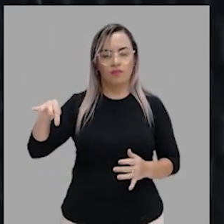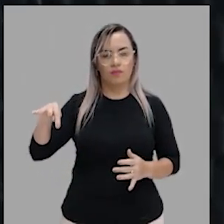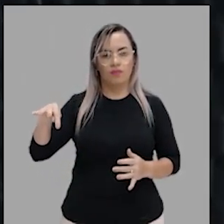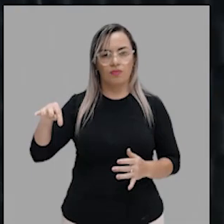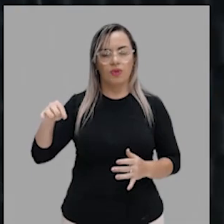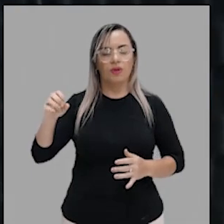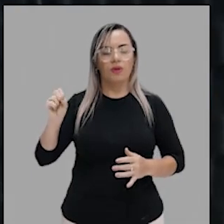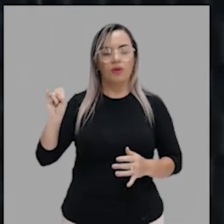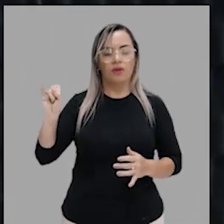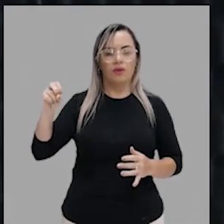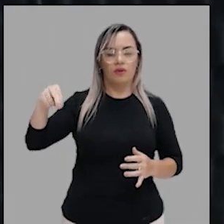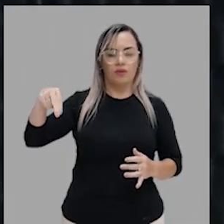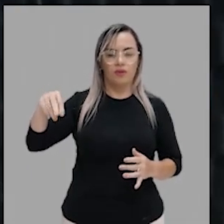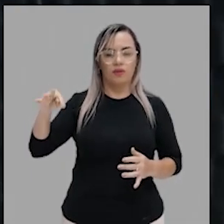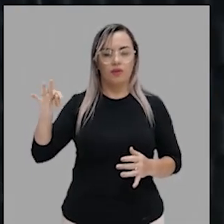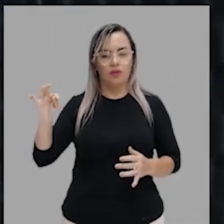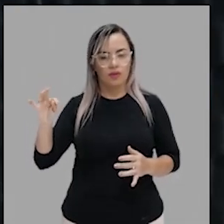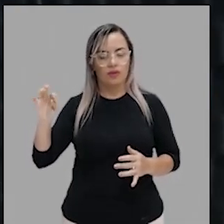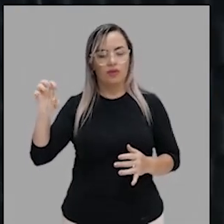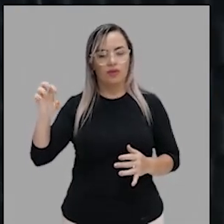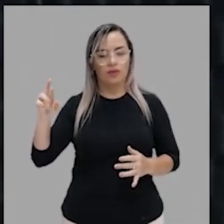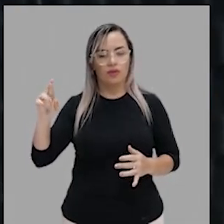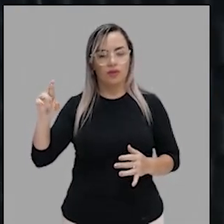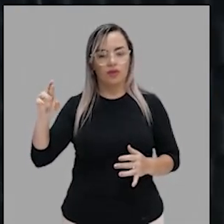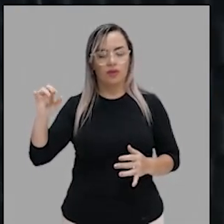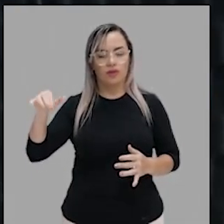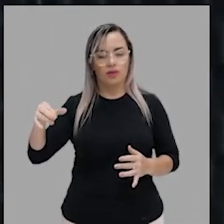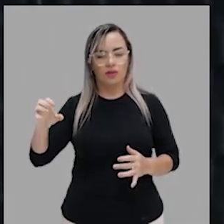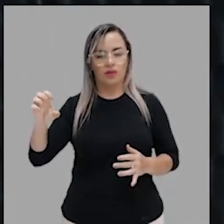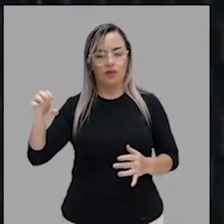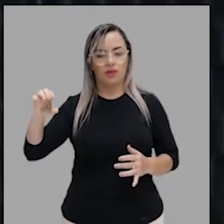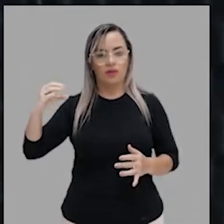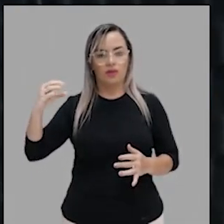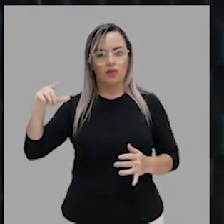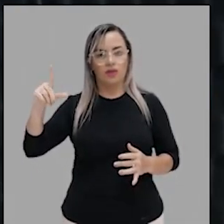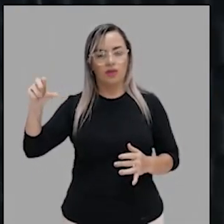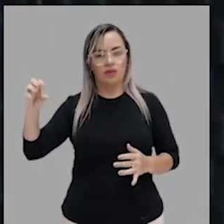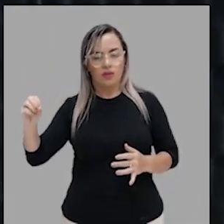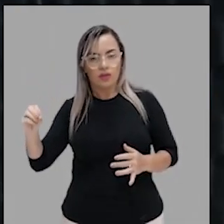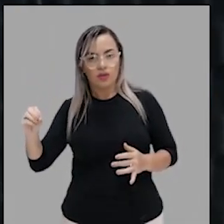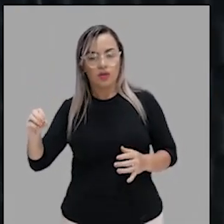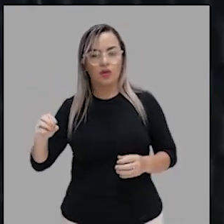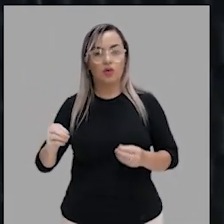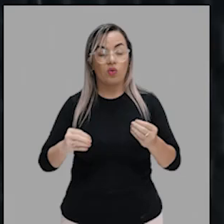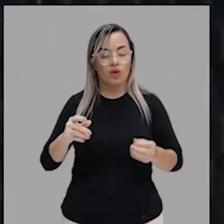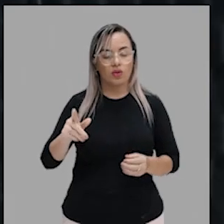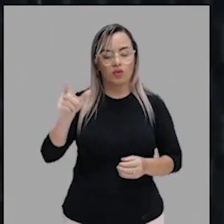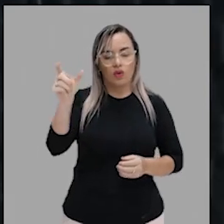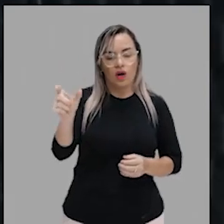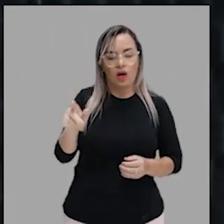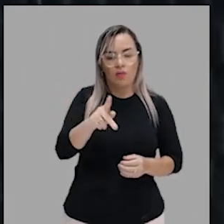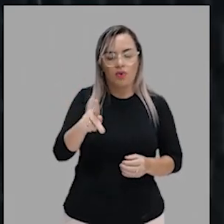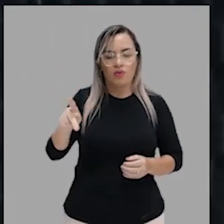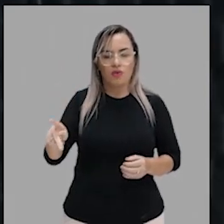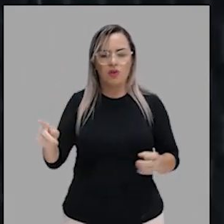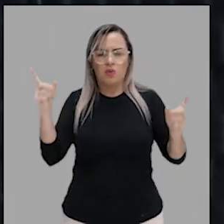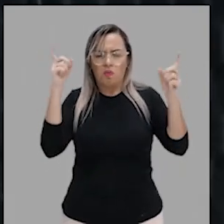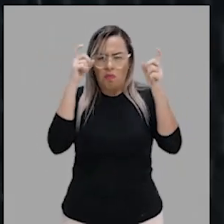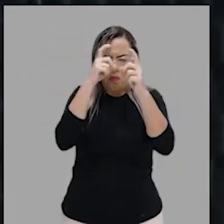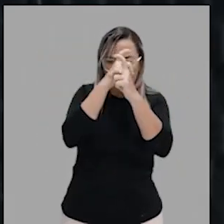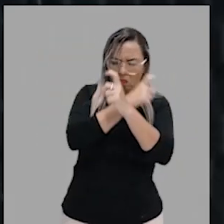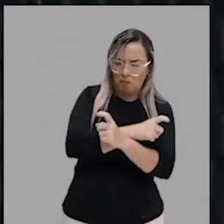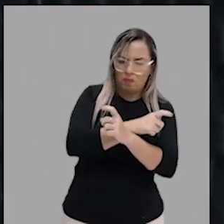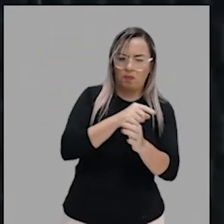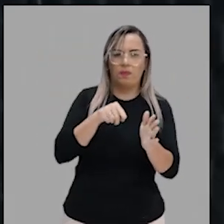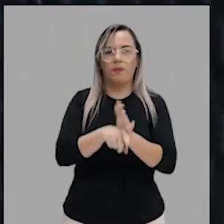interjeições, certo? Quando eu digo compliquei, eu estou usando um jargão que eu criei, tá certo? Fazendo uma pergunta